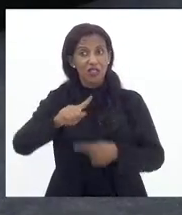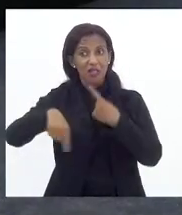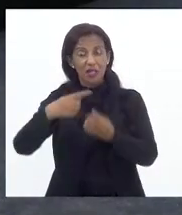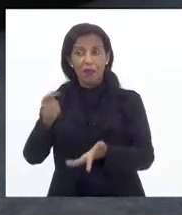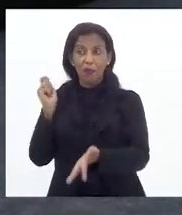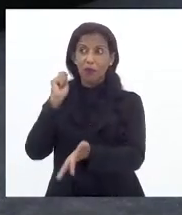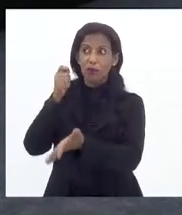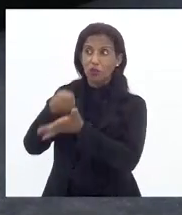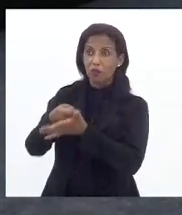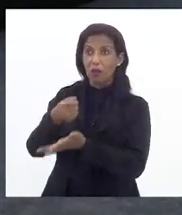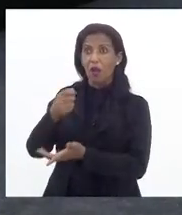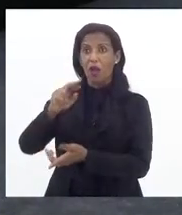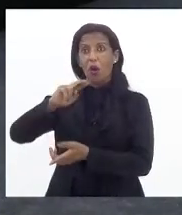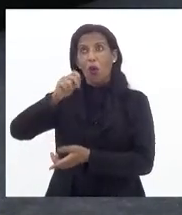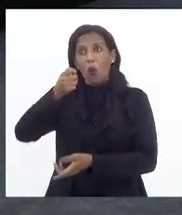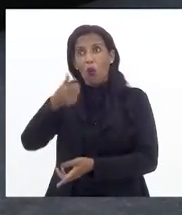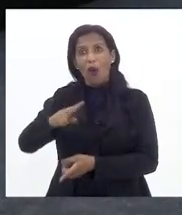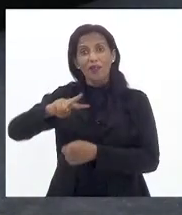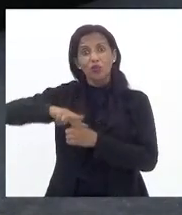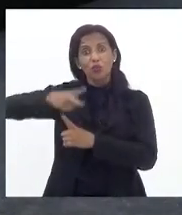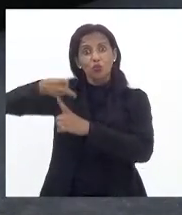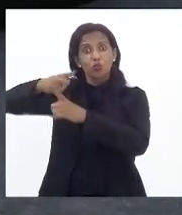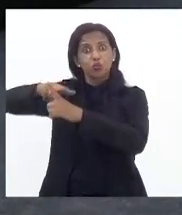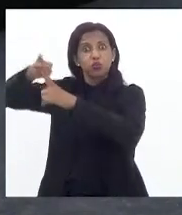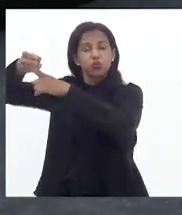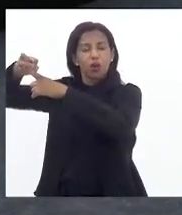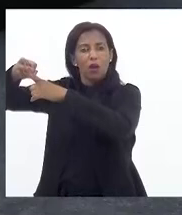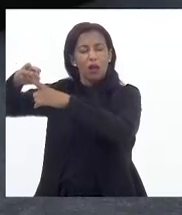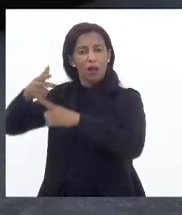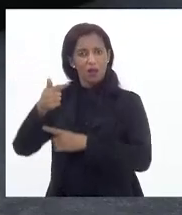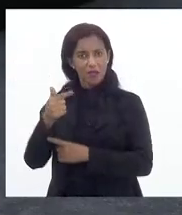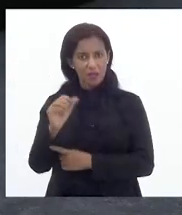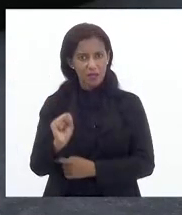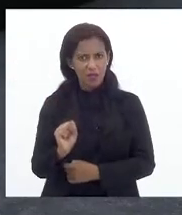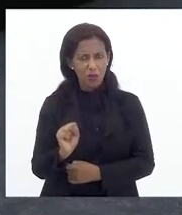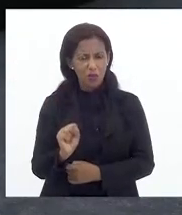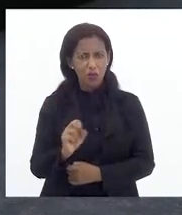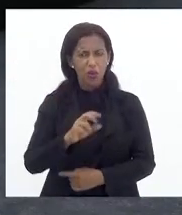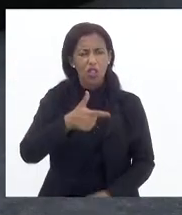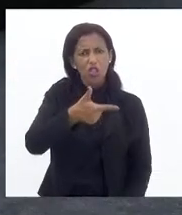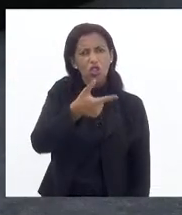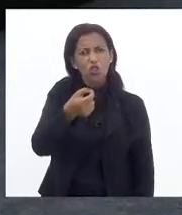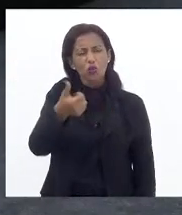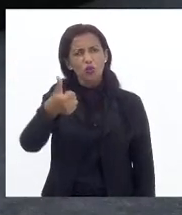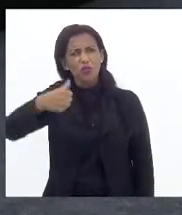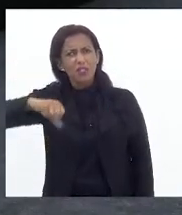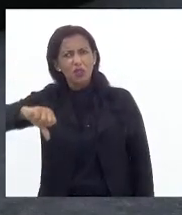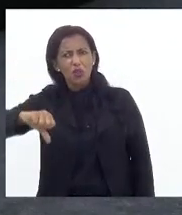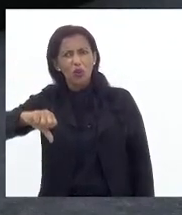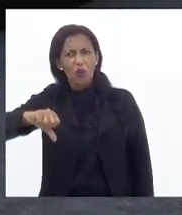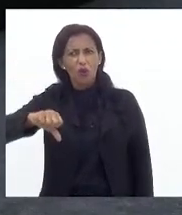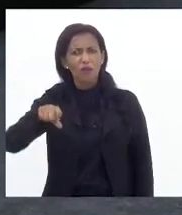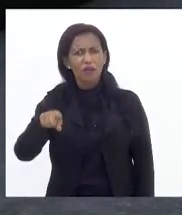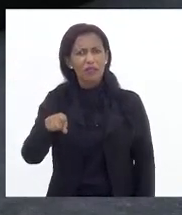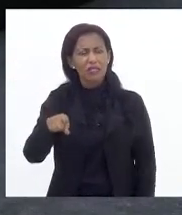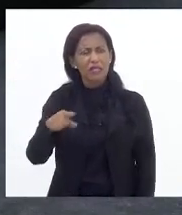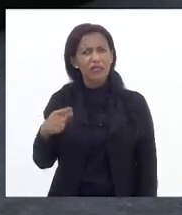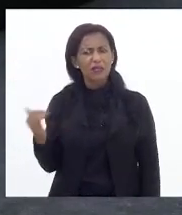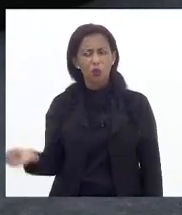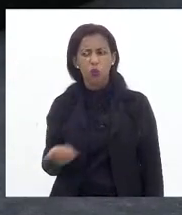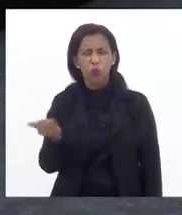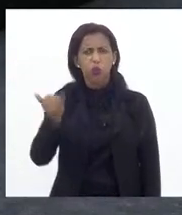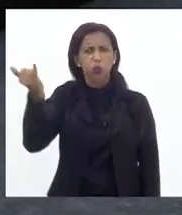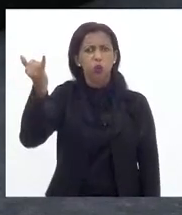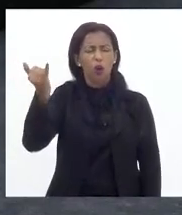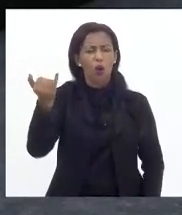de pagar quase duas vezes o valor era 78 milhões 1 2019 esse saldo